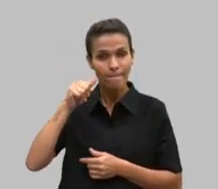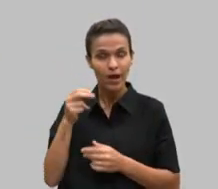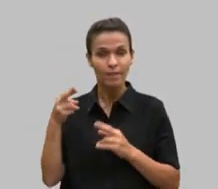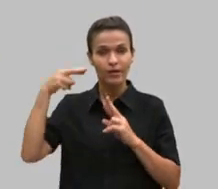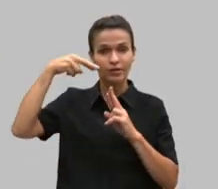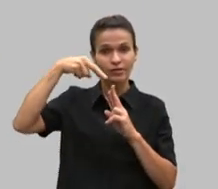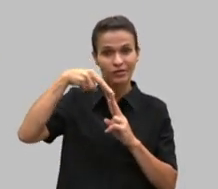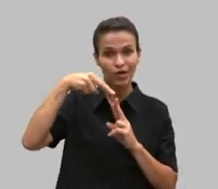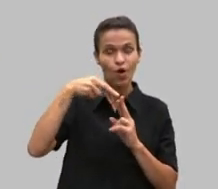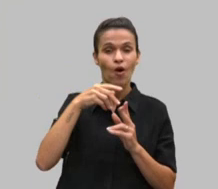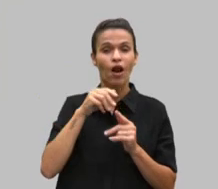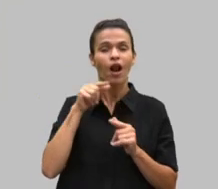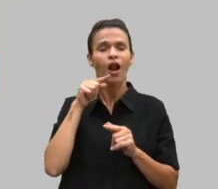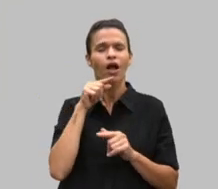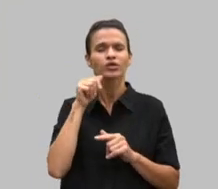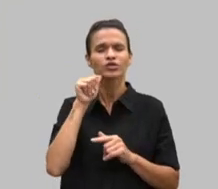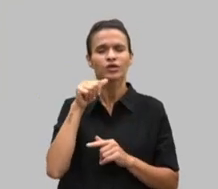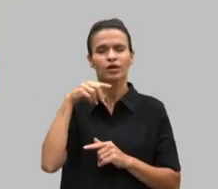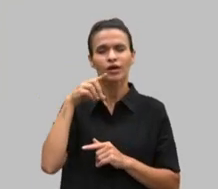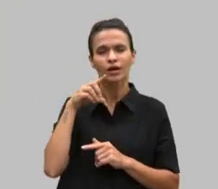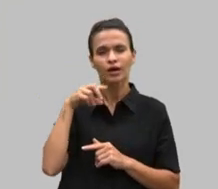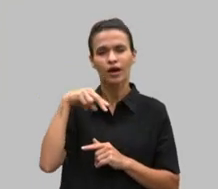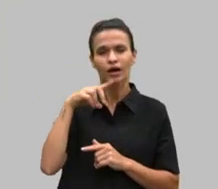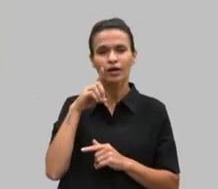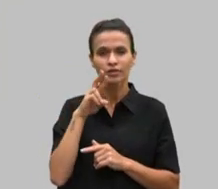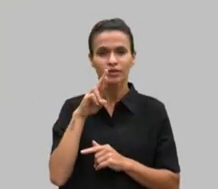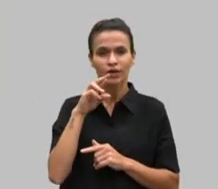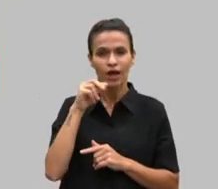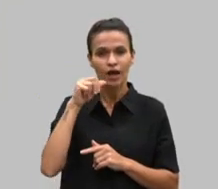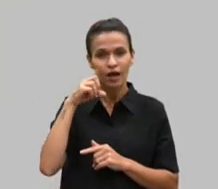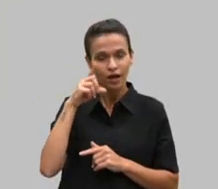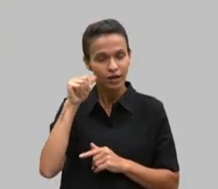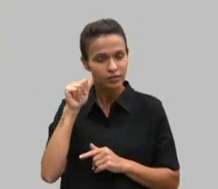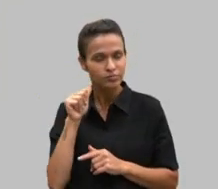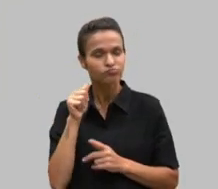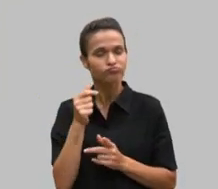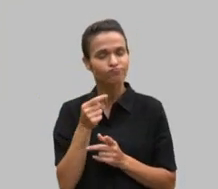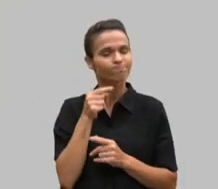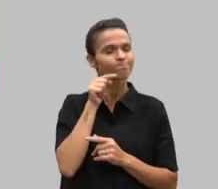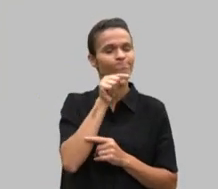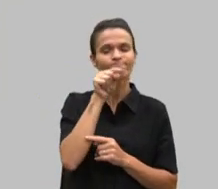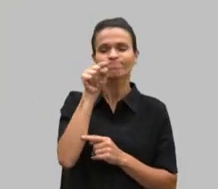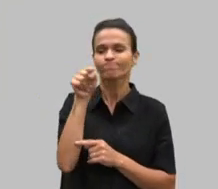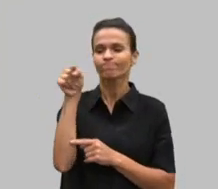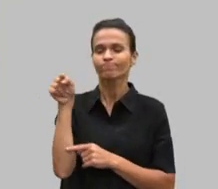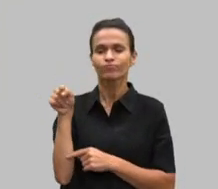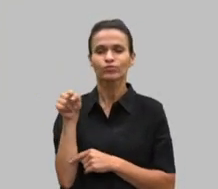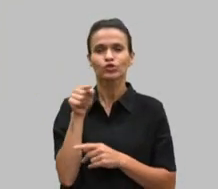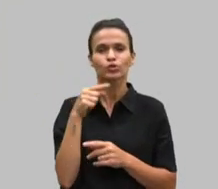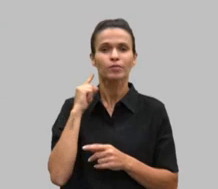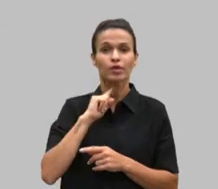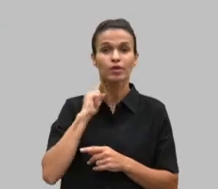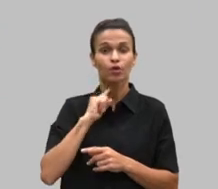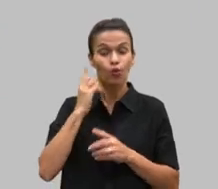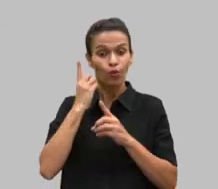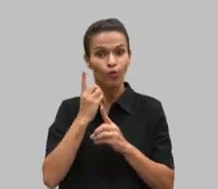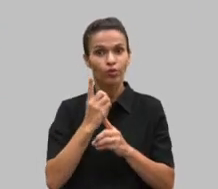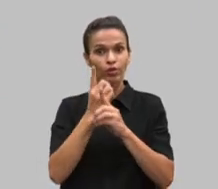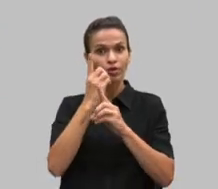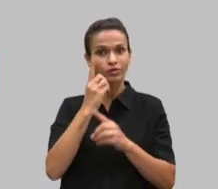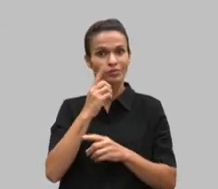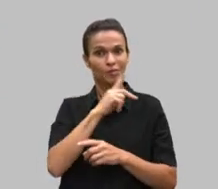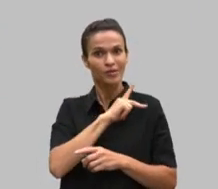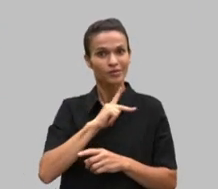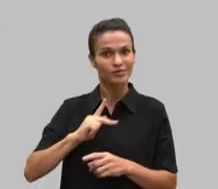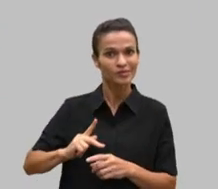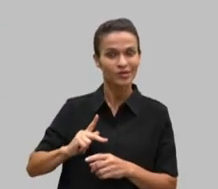jovem aqui da Assembleia Legislativa e nessas andanças por Minas Gerais eu encontrei na época o Presidente tadeuzinho na